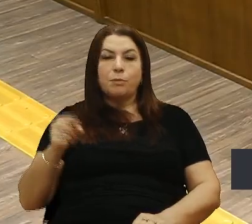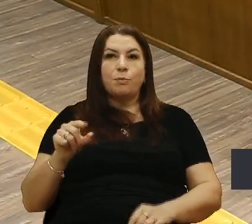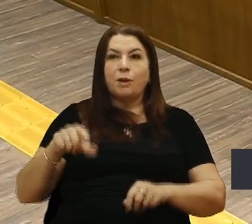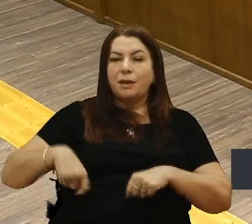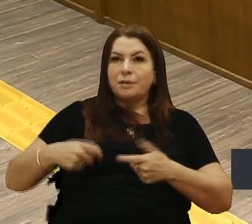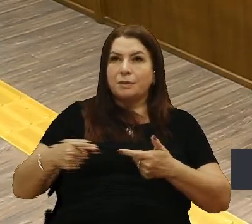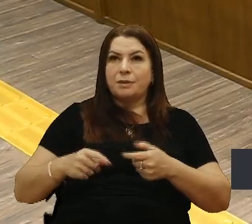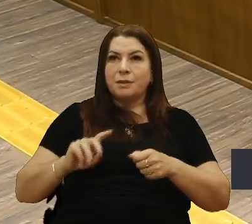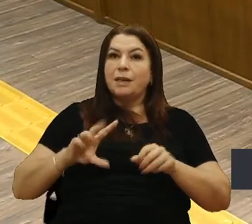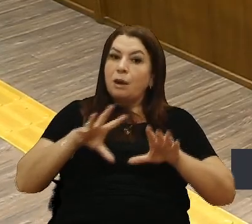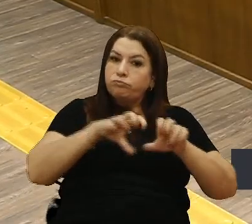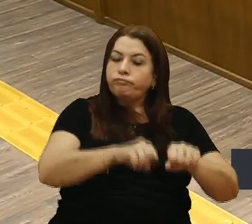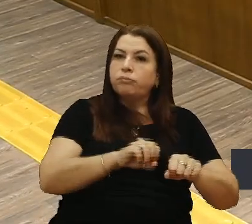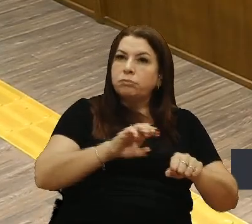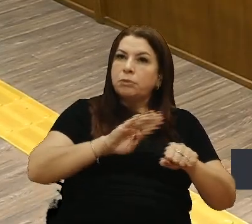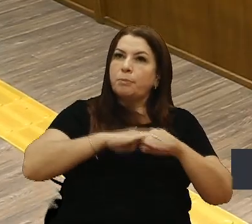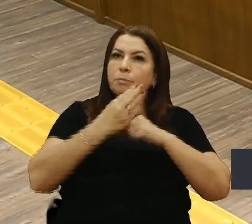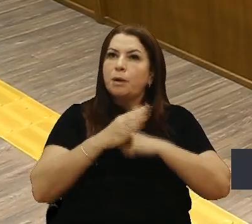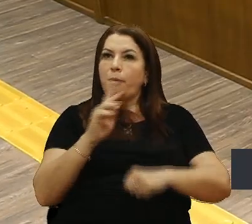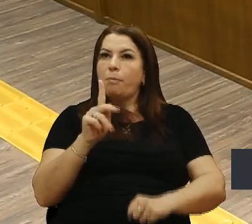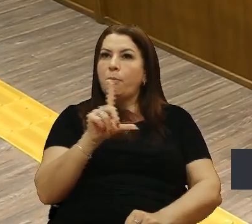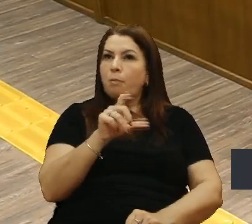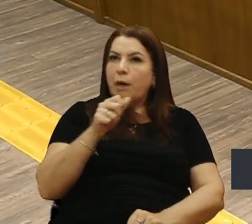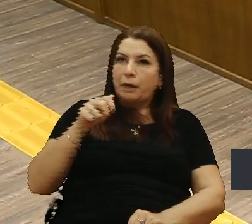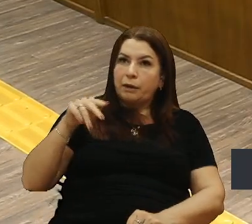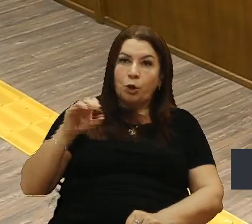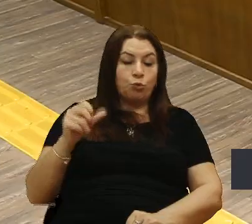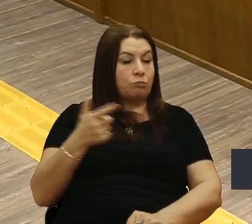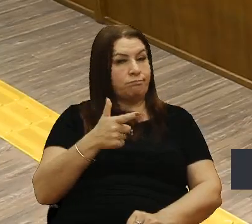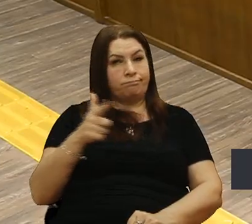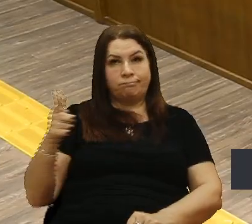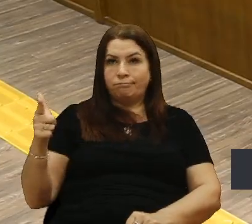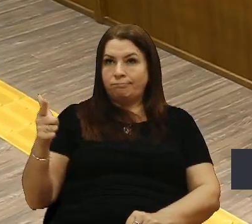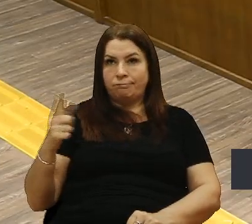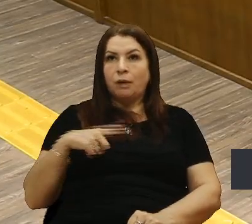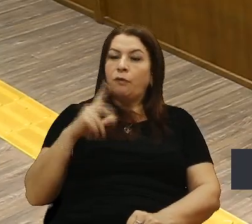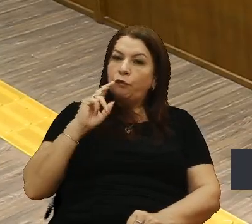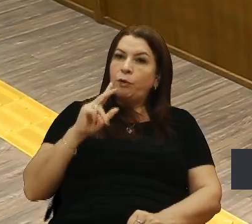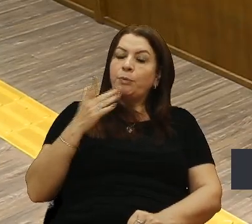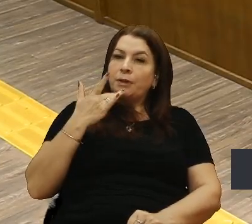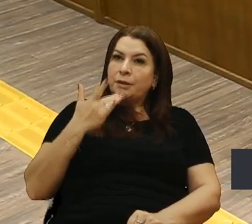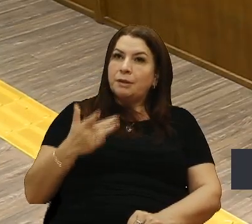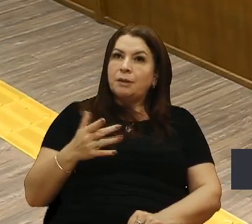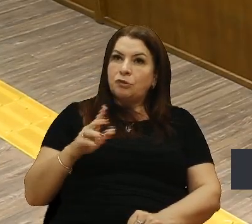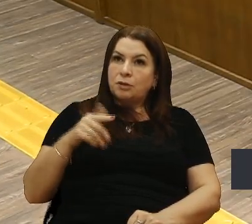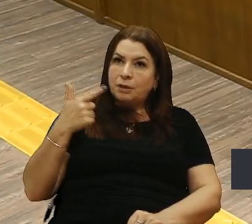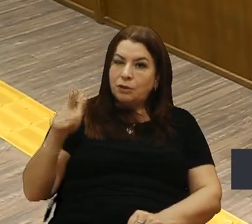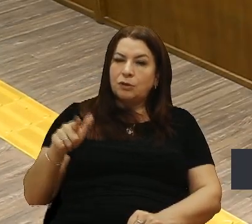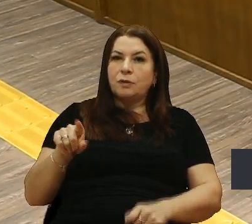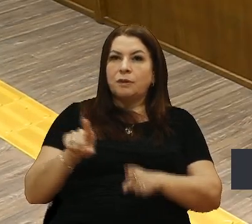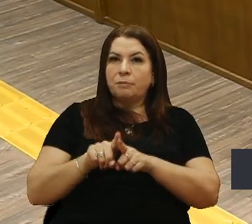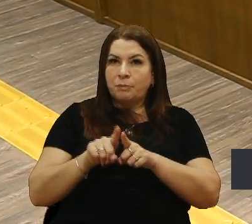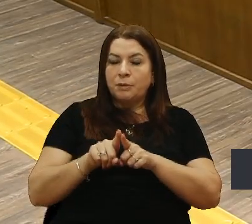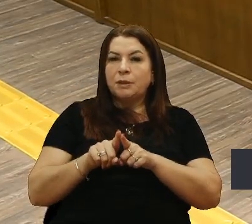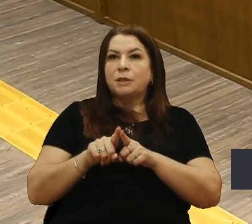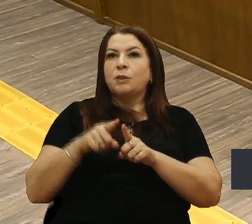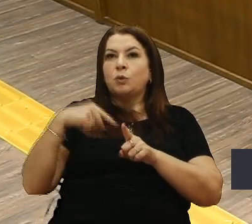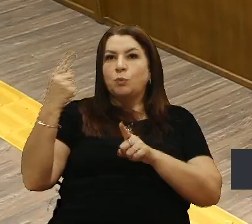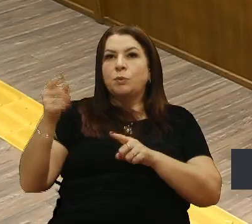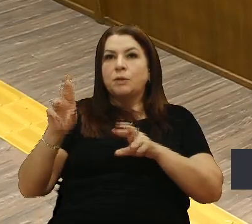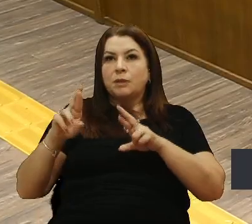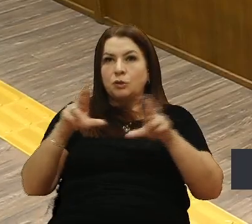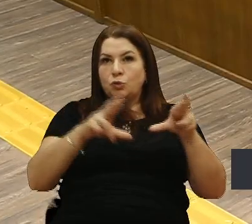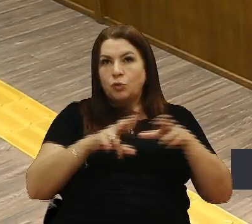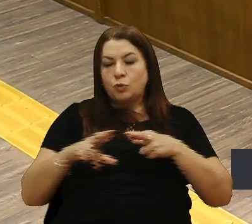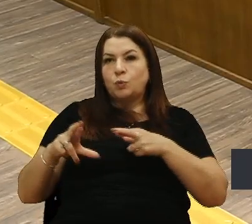do Planalto e em tantas ocupações da cidade não tem. Então, hoje, vamos à tarde, abre mais um precedente para que em outras